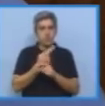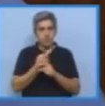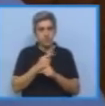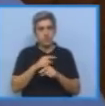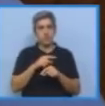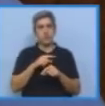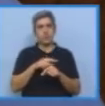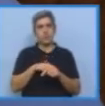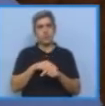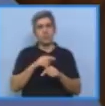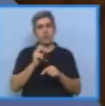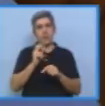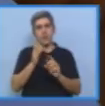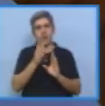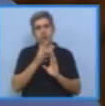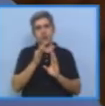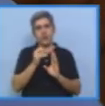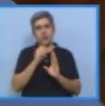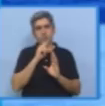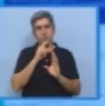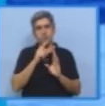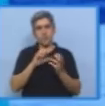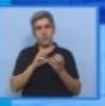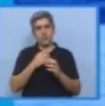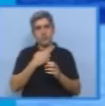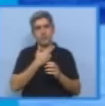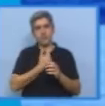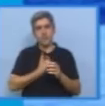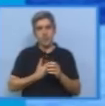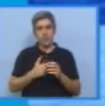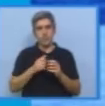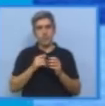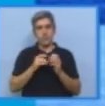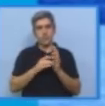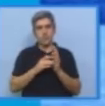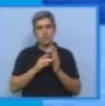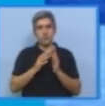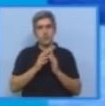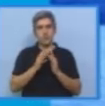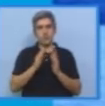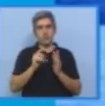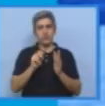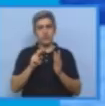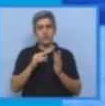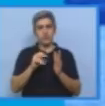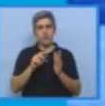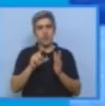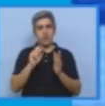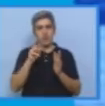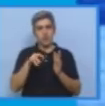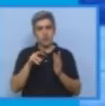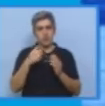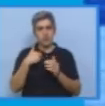década de 40 pode ter havido também uma crise de fome em Jerusalém. E isto pode ter sido também uma forma